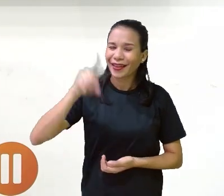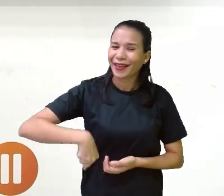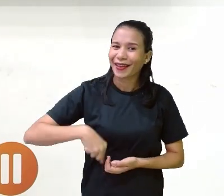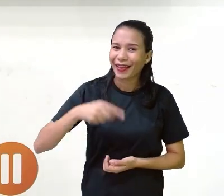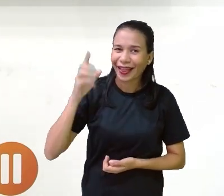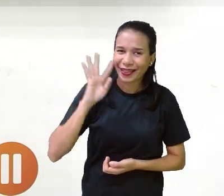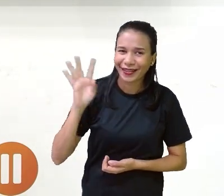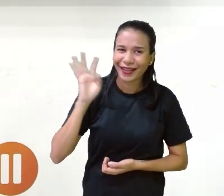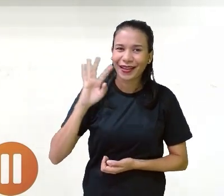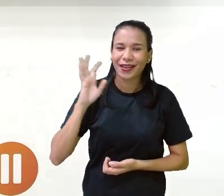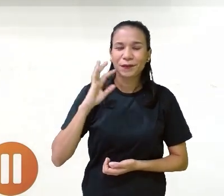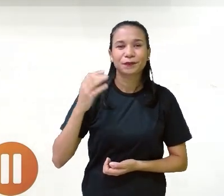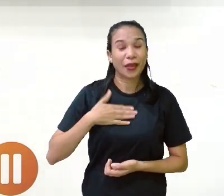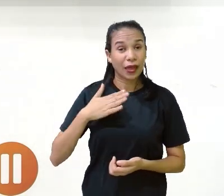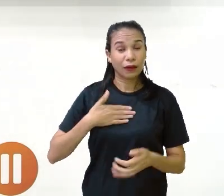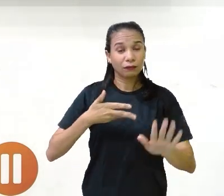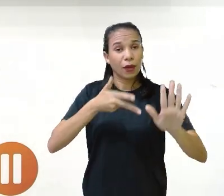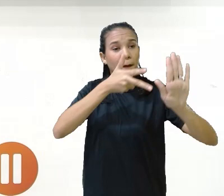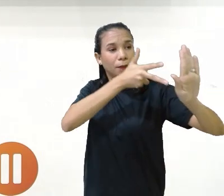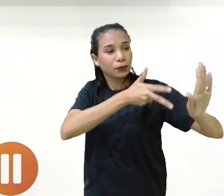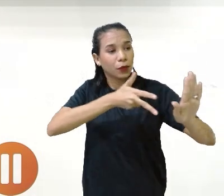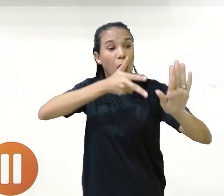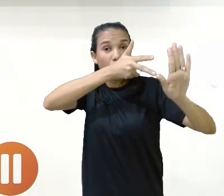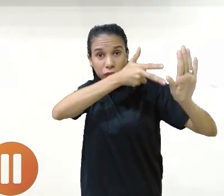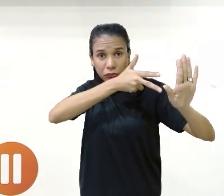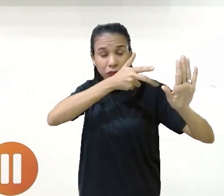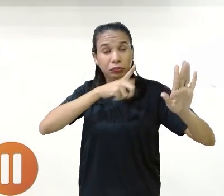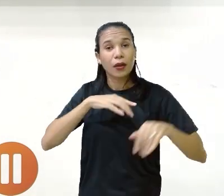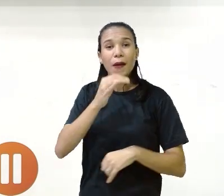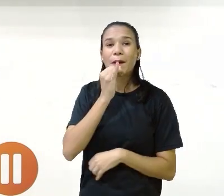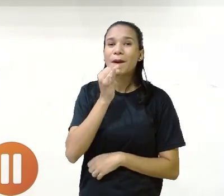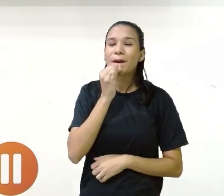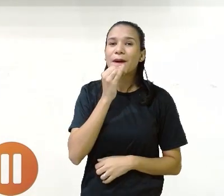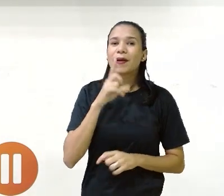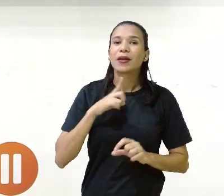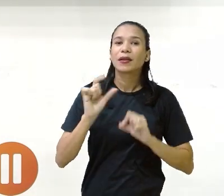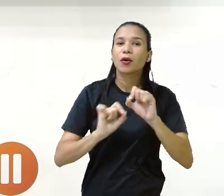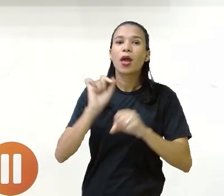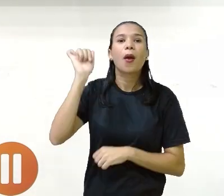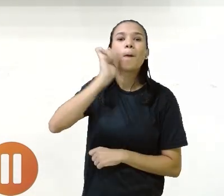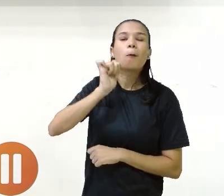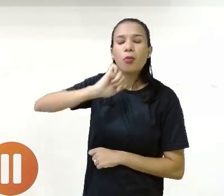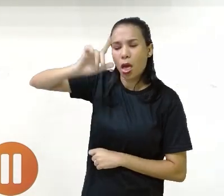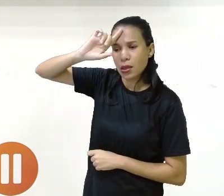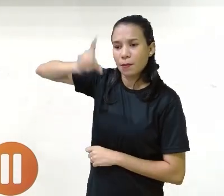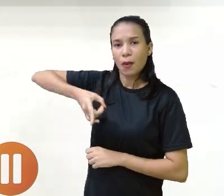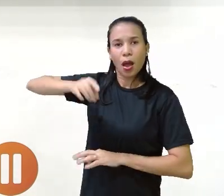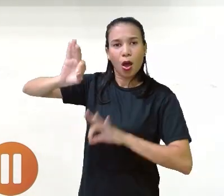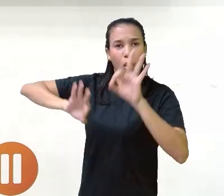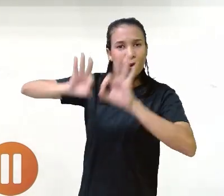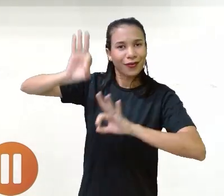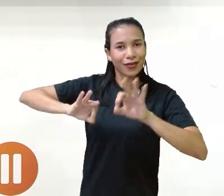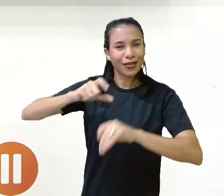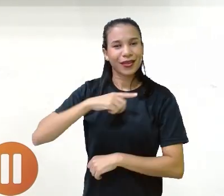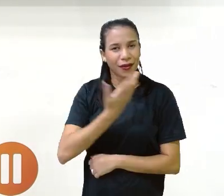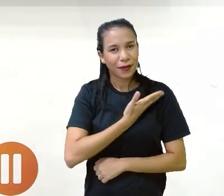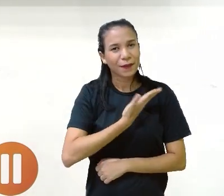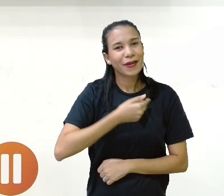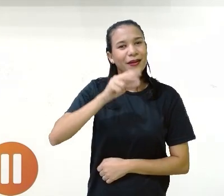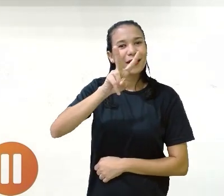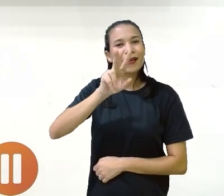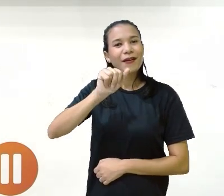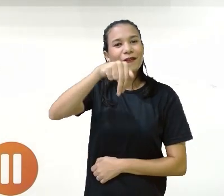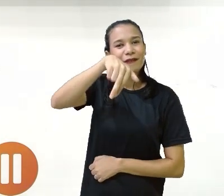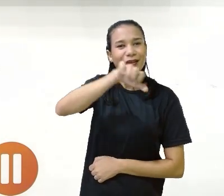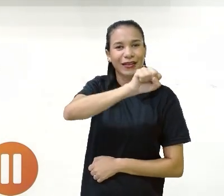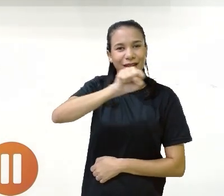mesmo. Na minha produção, por exemplo, eu tenho no comando mulheres. Minha amiga Vanessinha, por